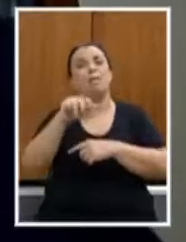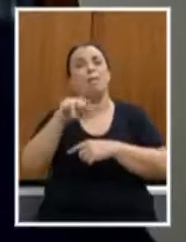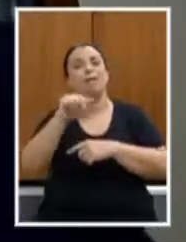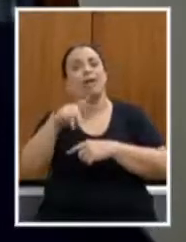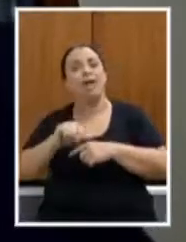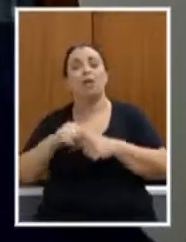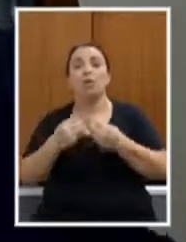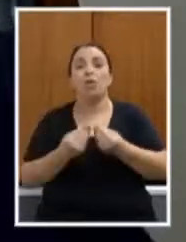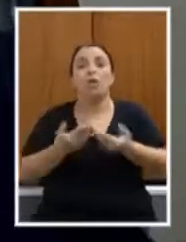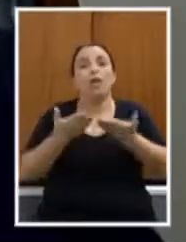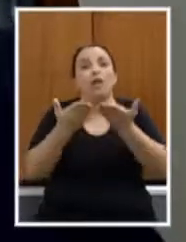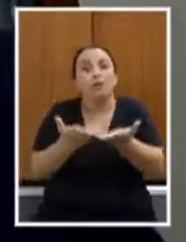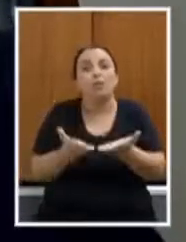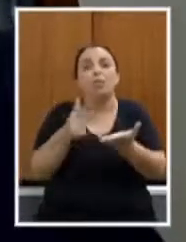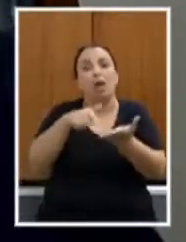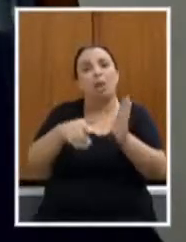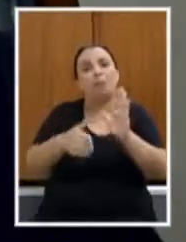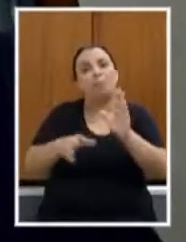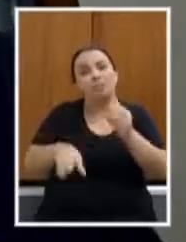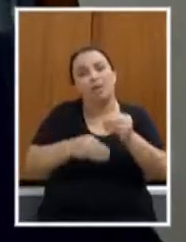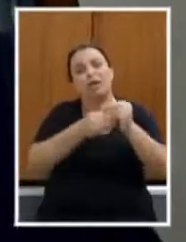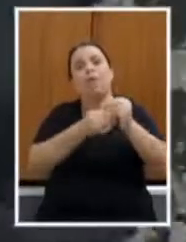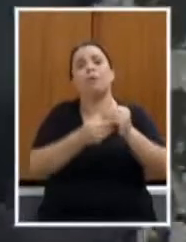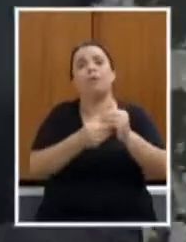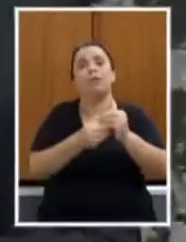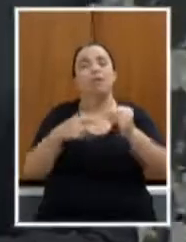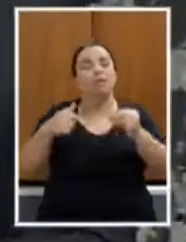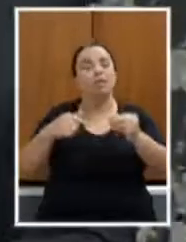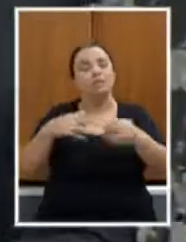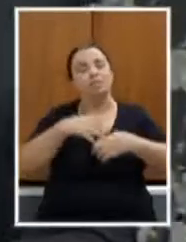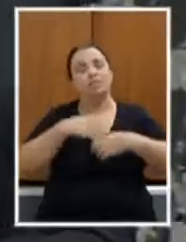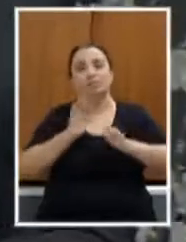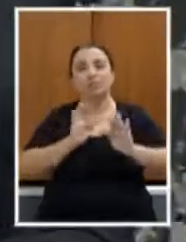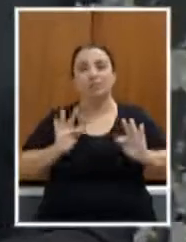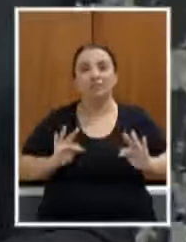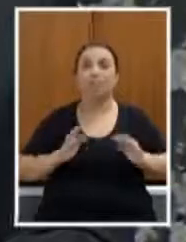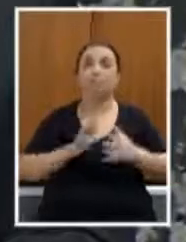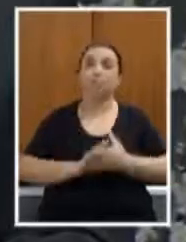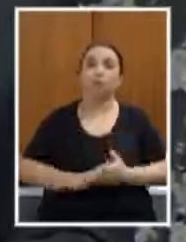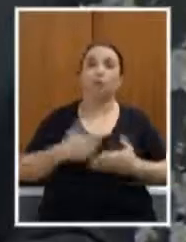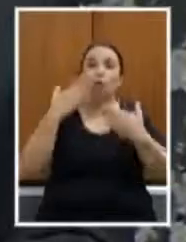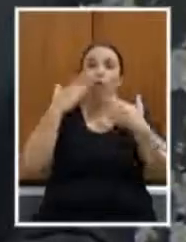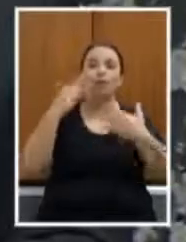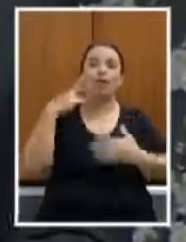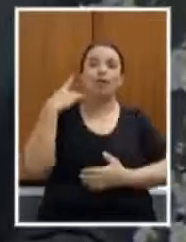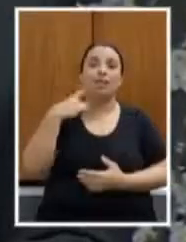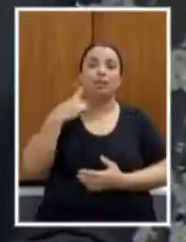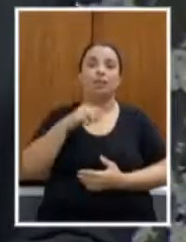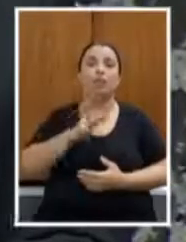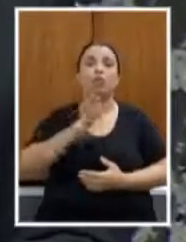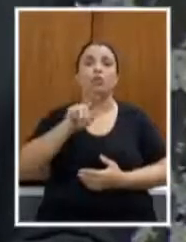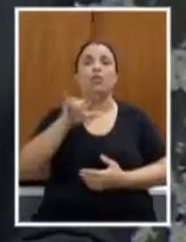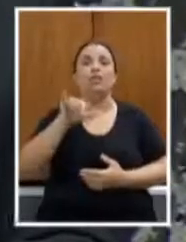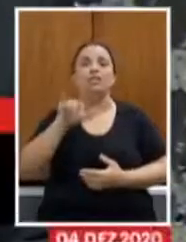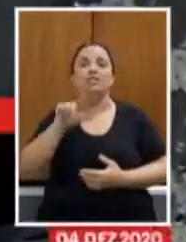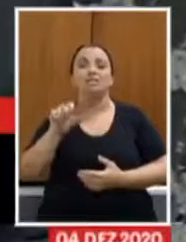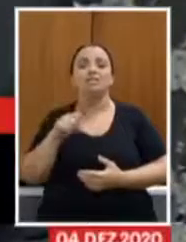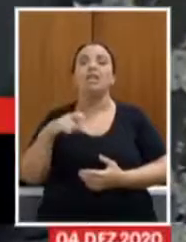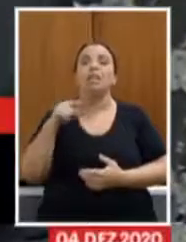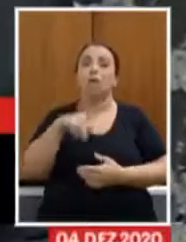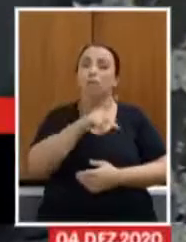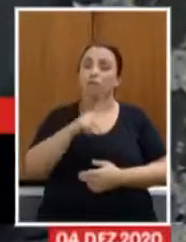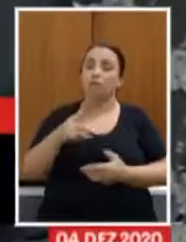presidente, com muita satisfação. Muito obrigado, deputado Ulisses Gomes. A presidência vai submeter a matéria à votação